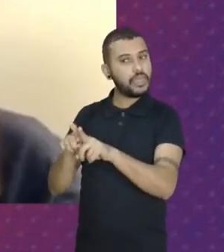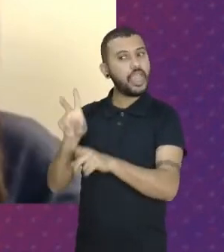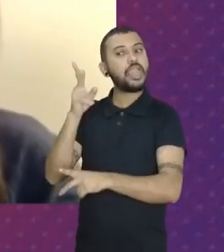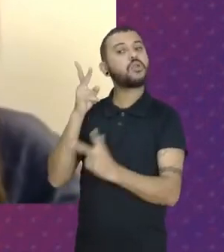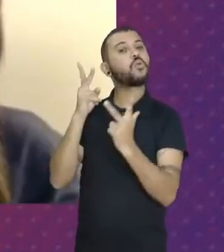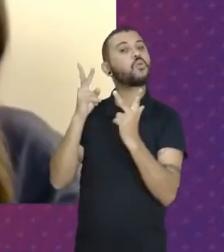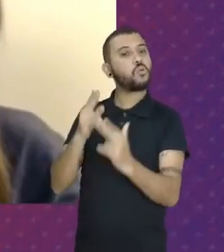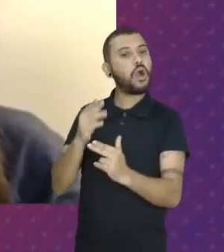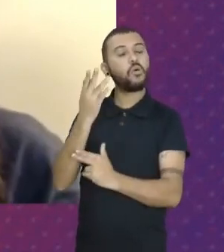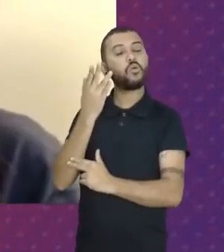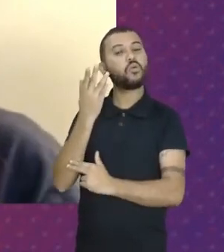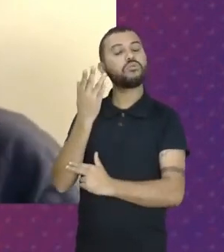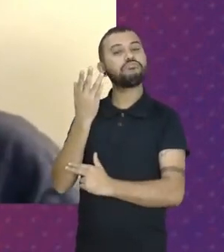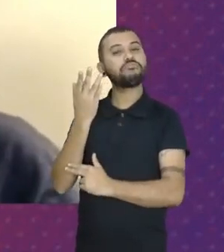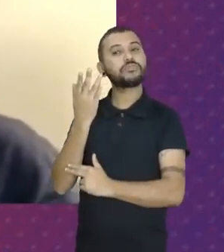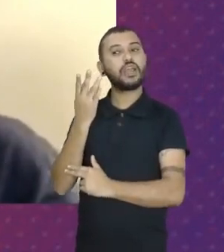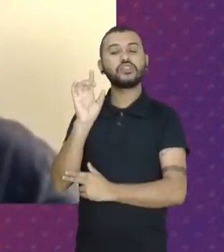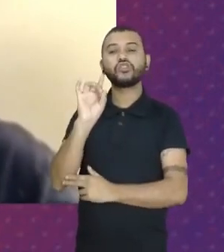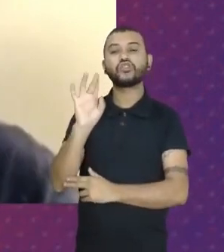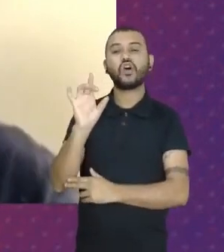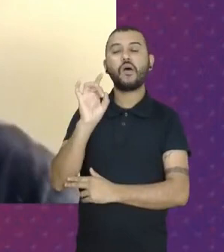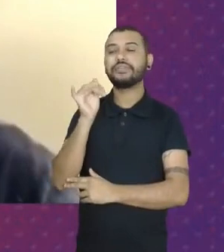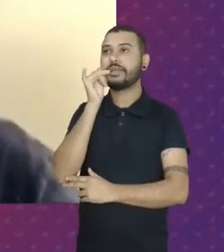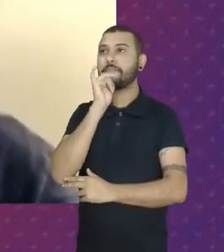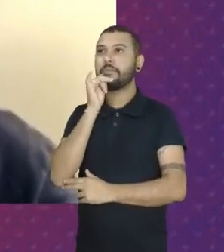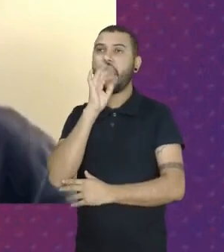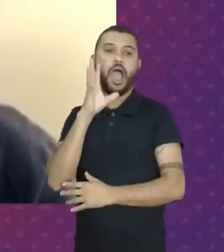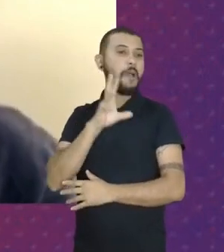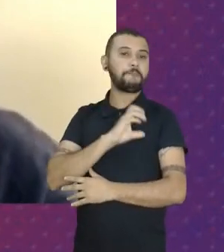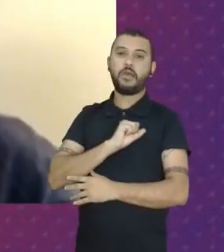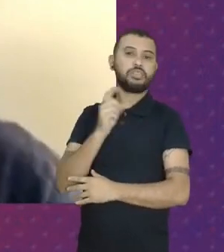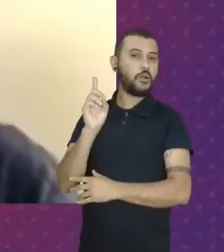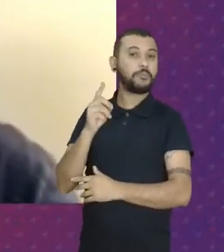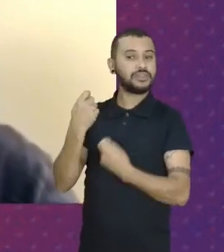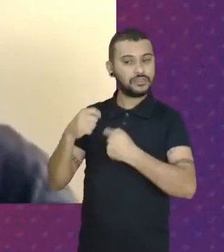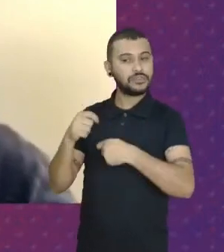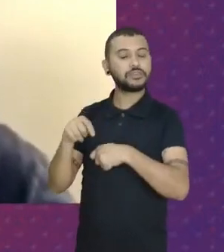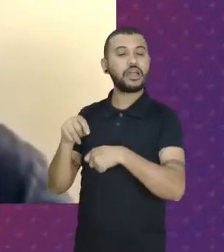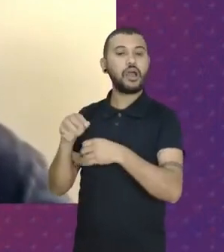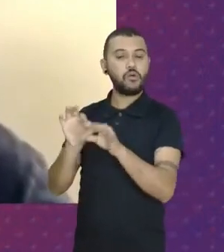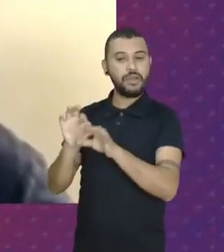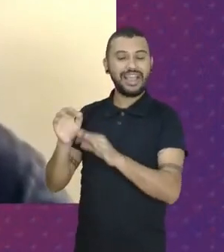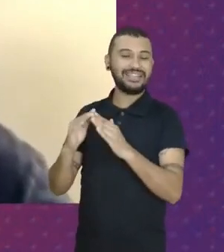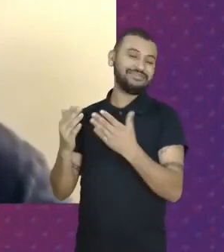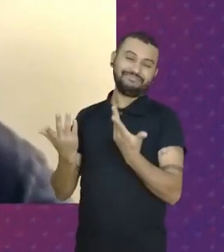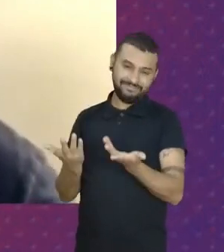né? Não como algo que as mulheres fazem só por amor. Então, quando a gente olha para